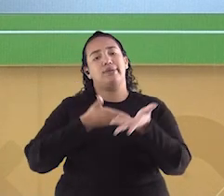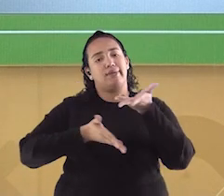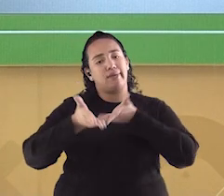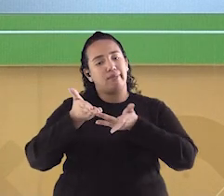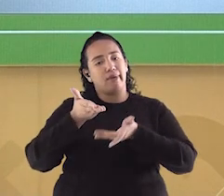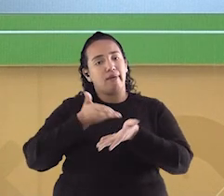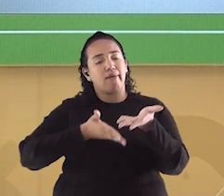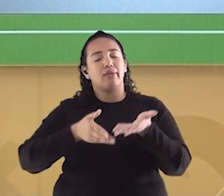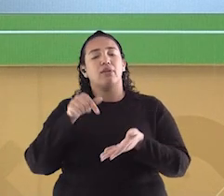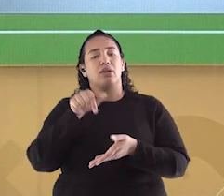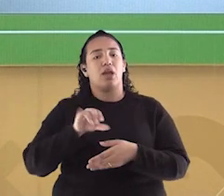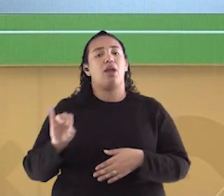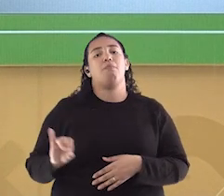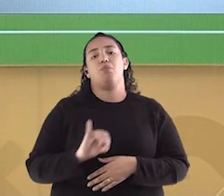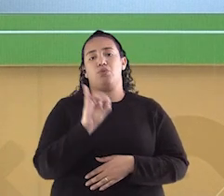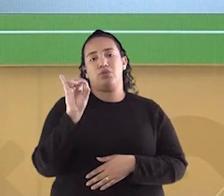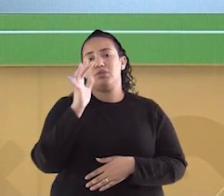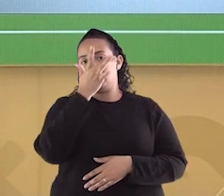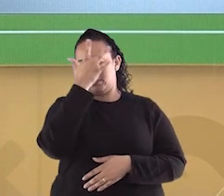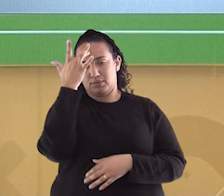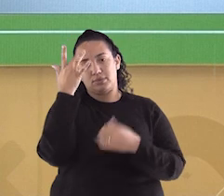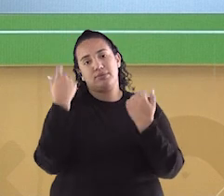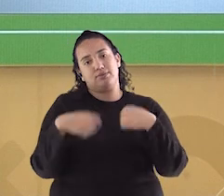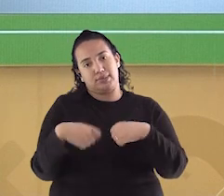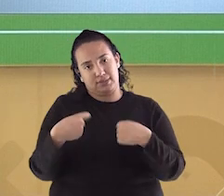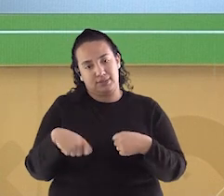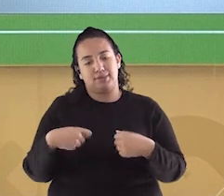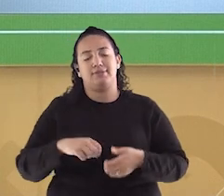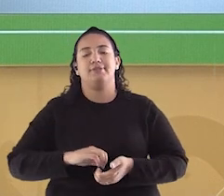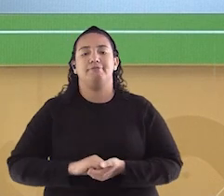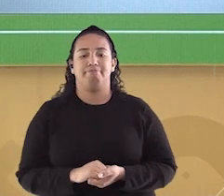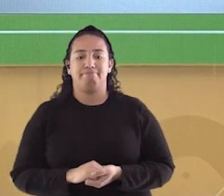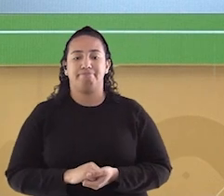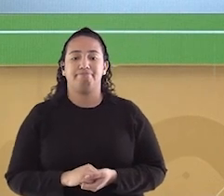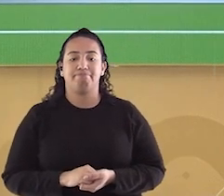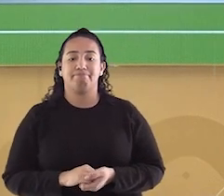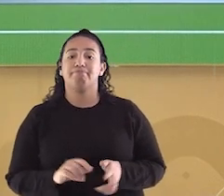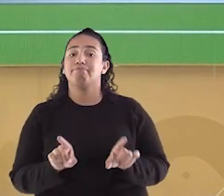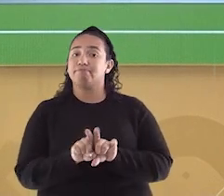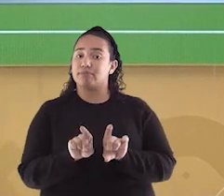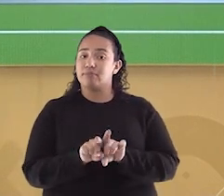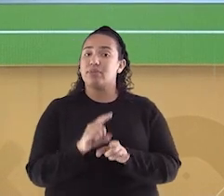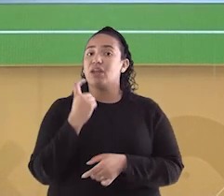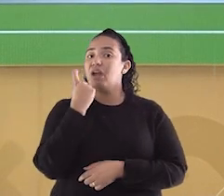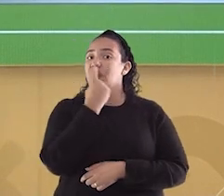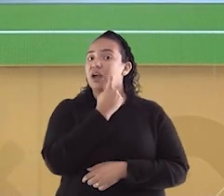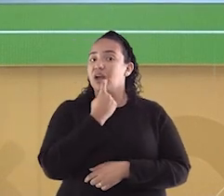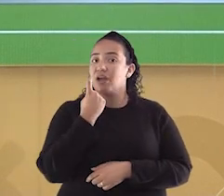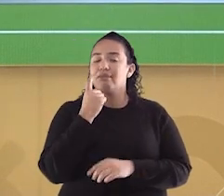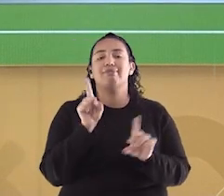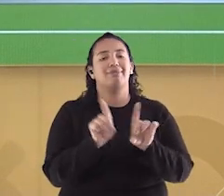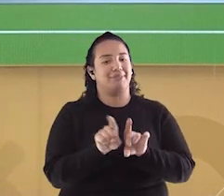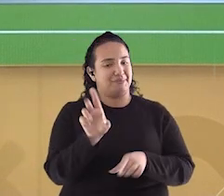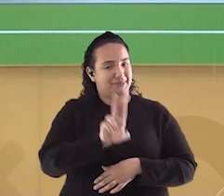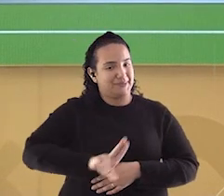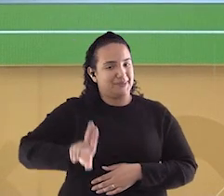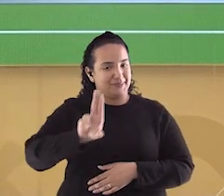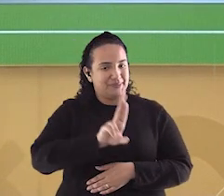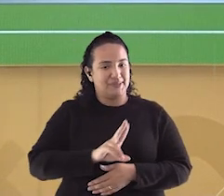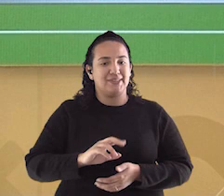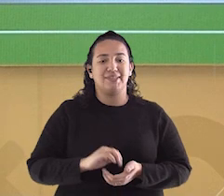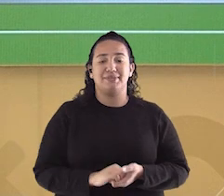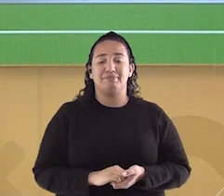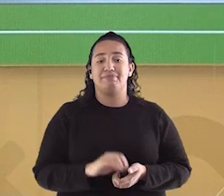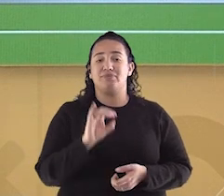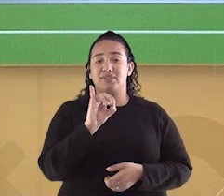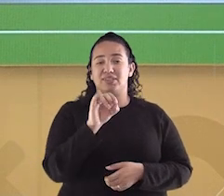muito valioso e muito vantajoso ao paciente que segue em recuperação. E a odontologia também utiliza a radiação.